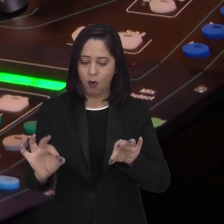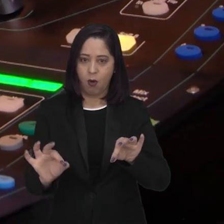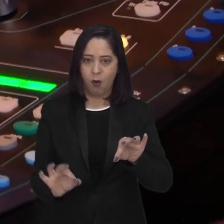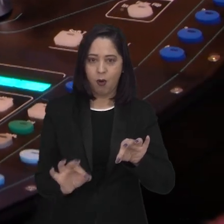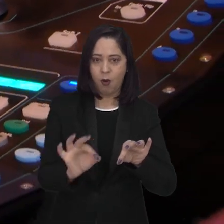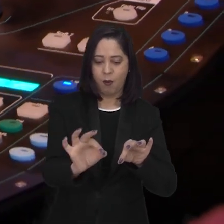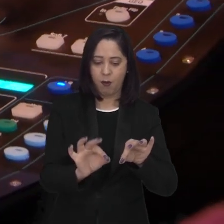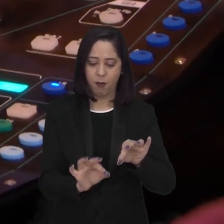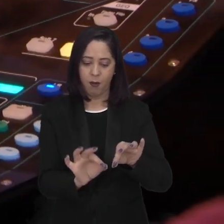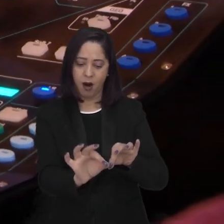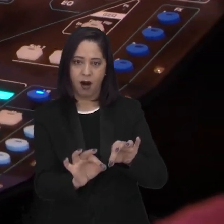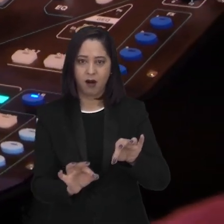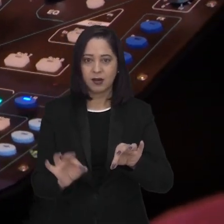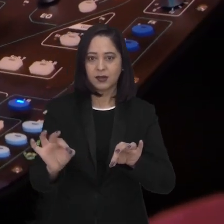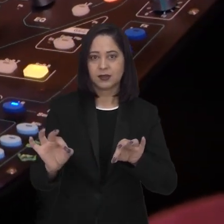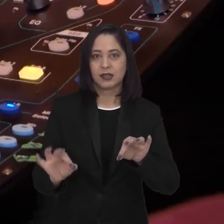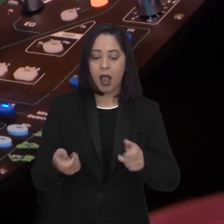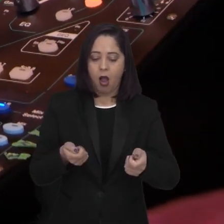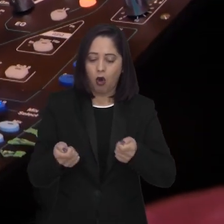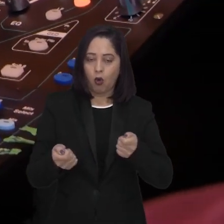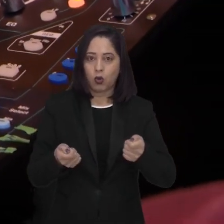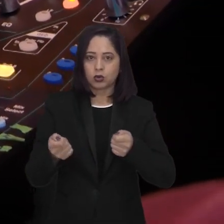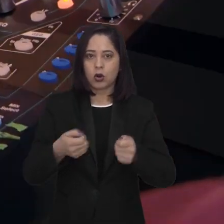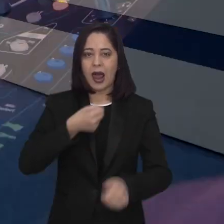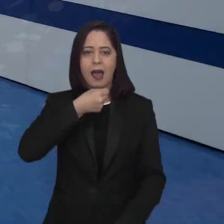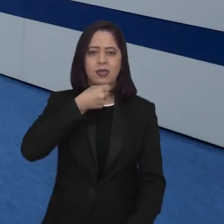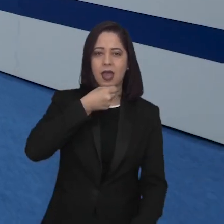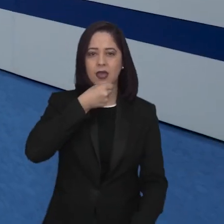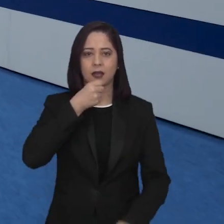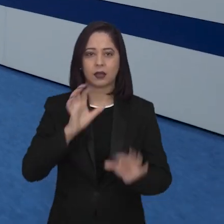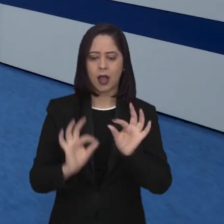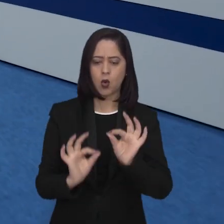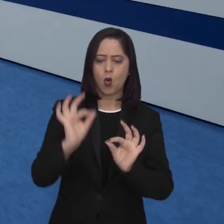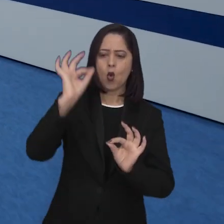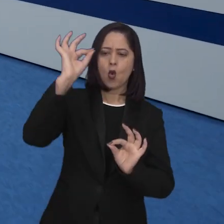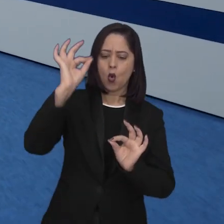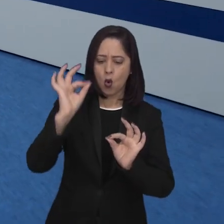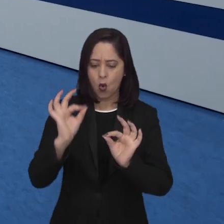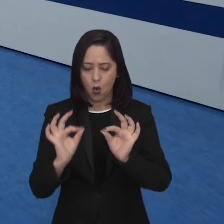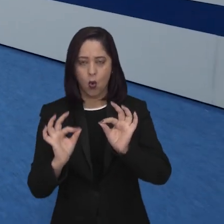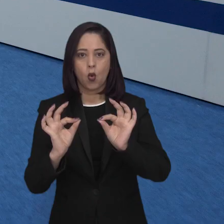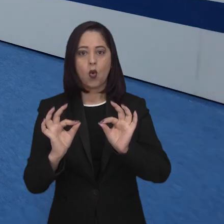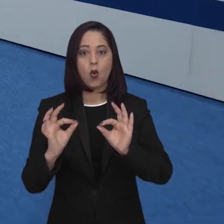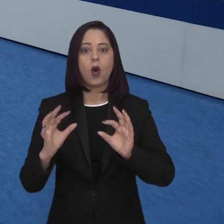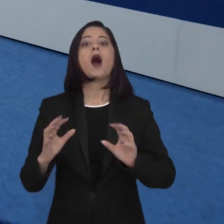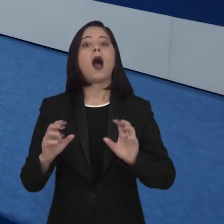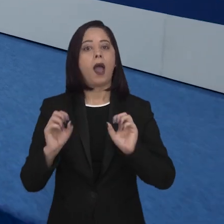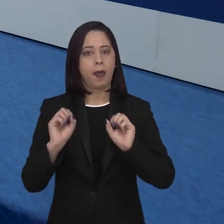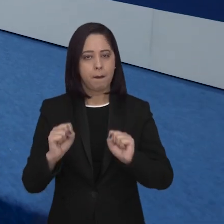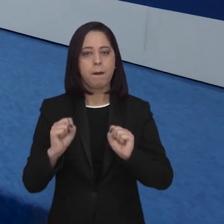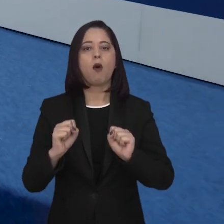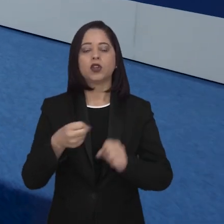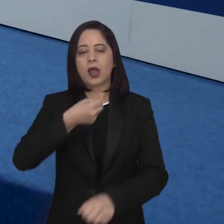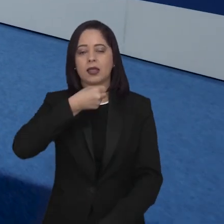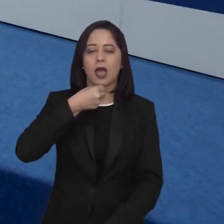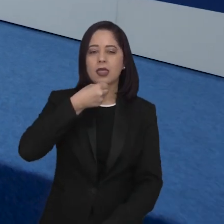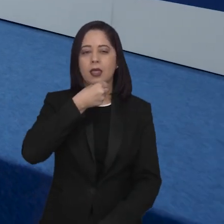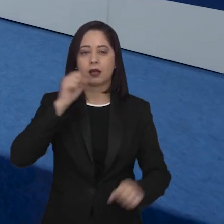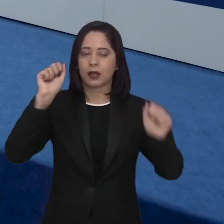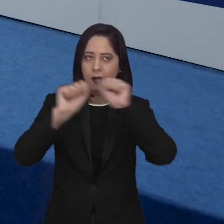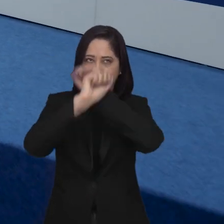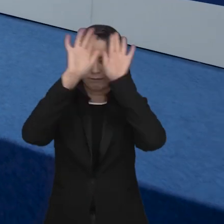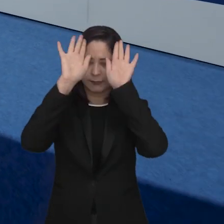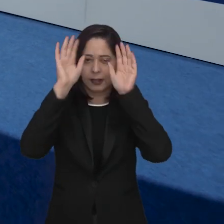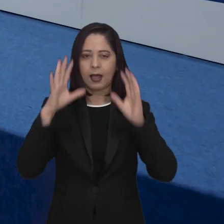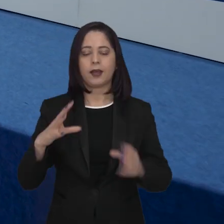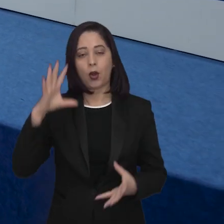sala do áudio, com dezenas de botões e medidores para controlar a altura dos microfones e garantir que todos